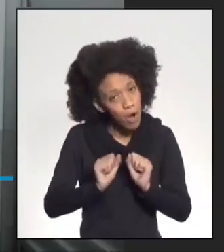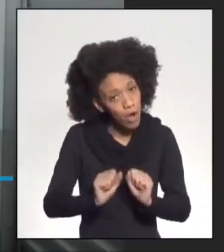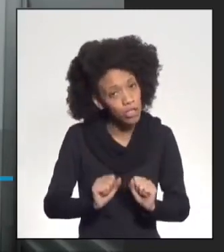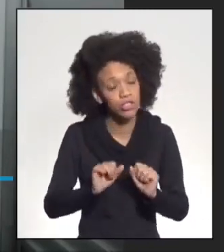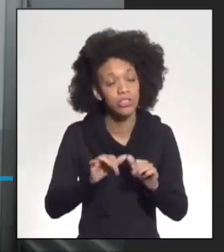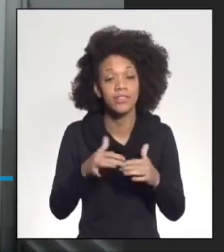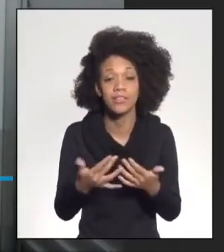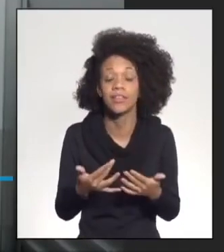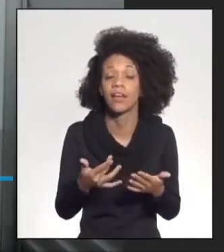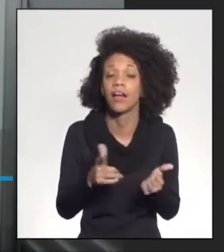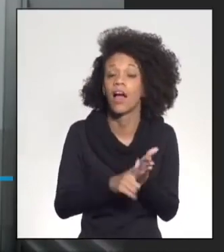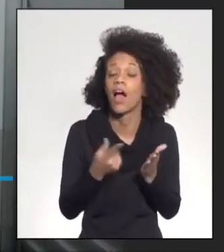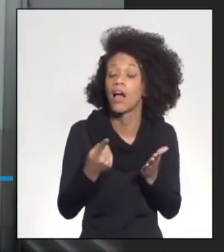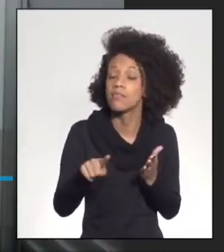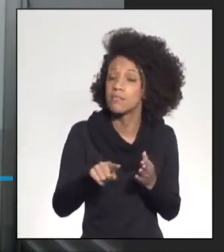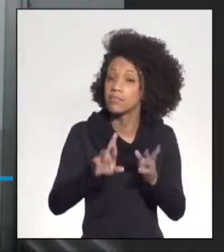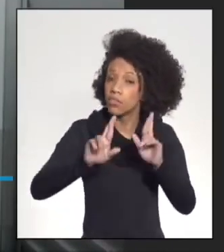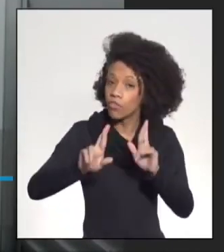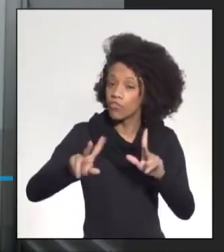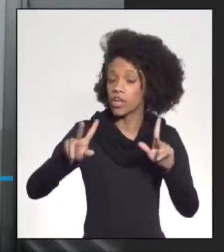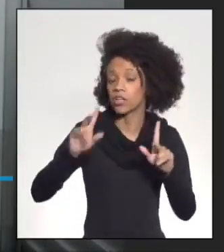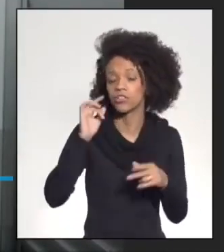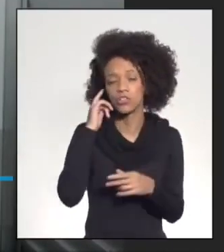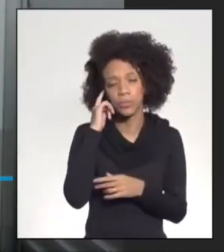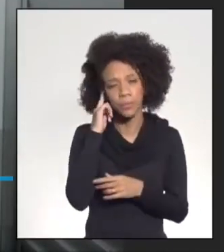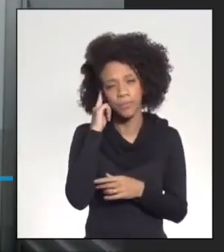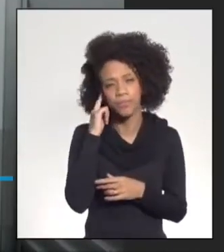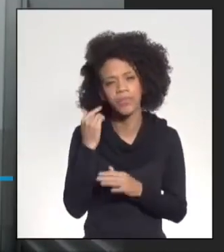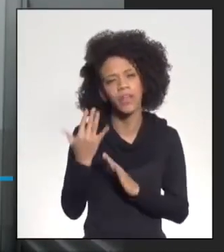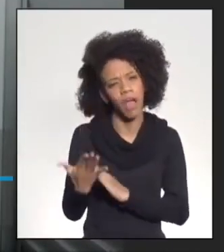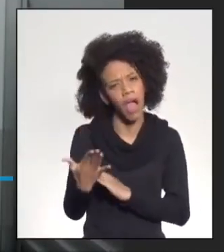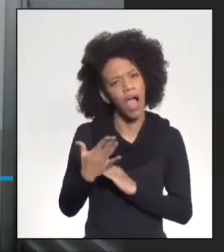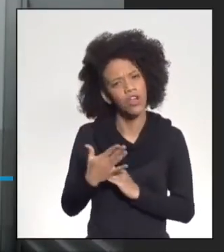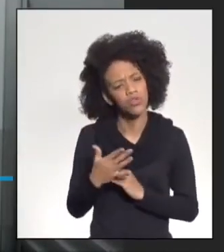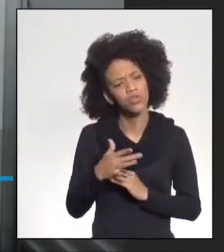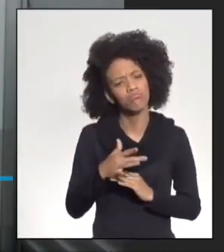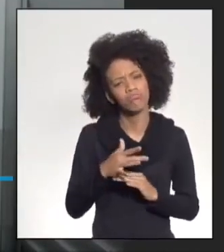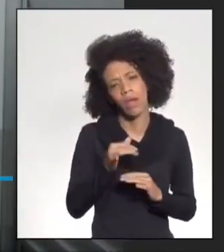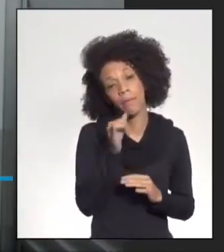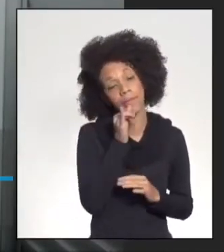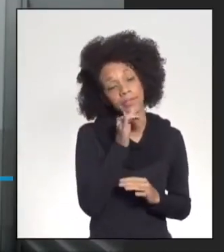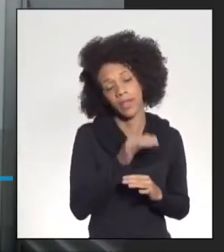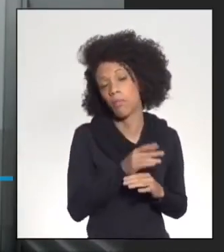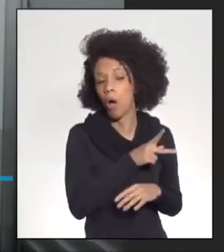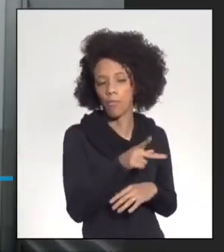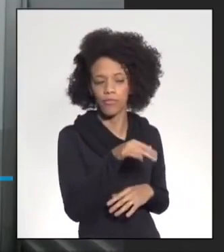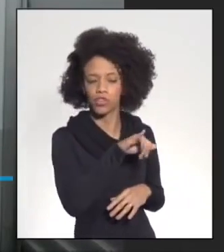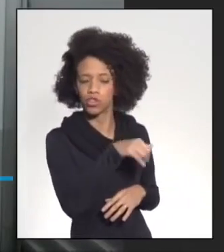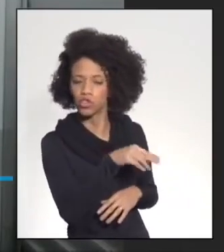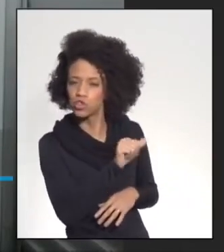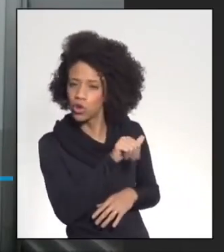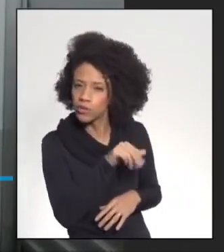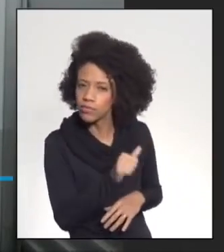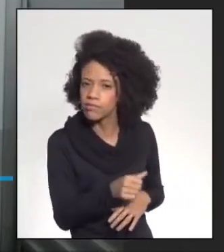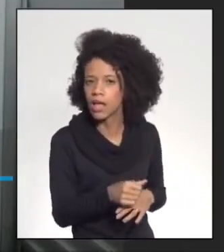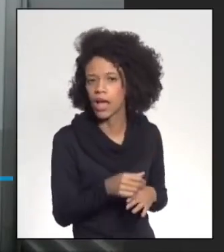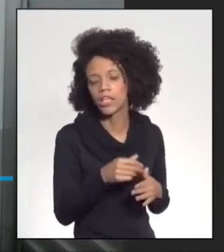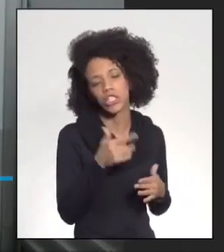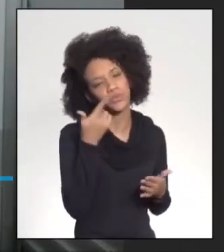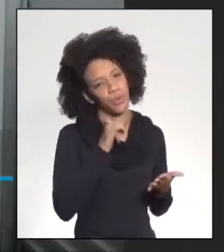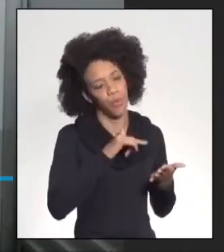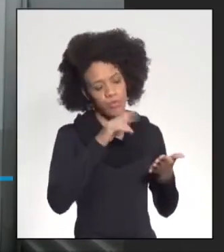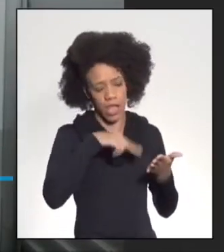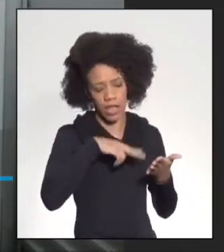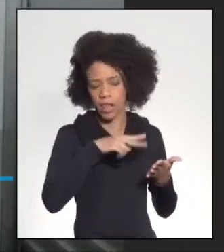essa partitura não criativa ajuda para quem ainda não, só por exemplo, o professor Jonas que ainda não lê partitura, pode ajudar